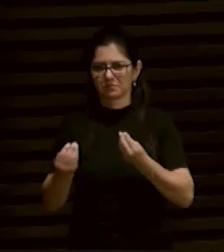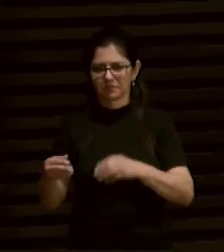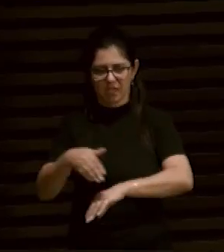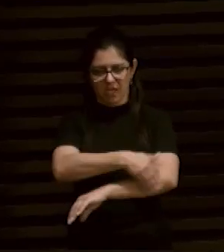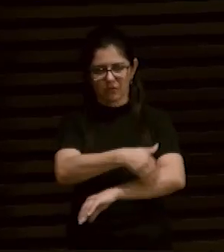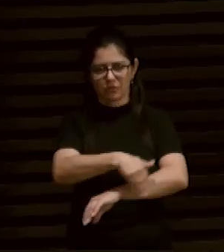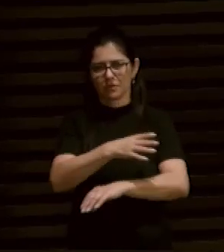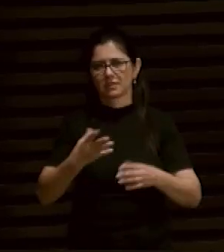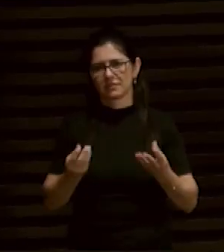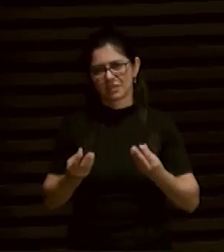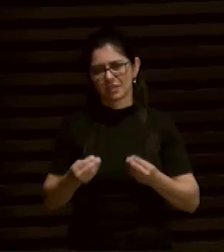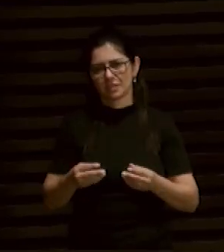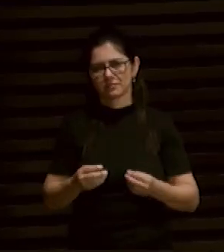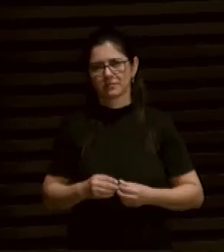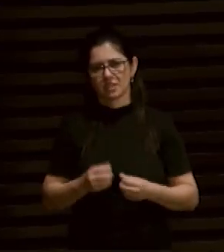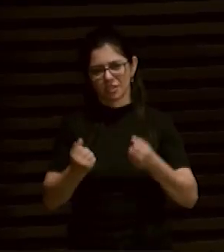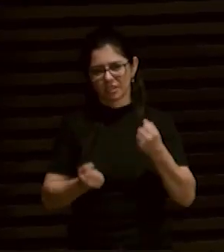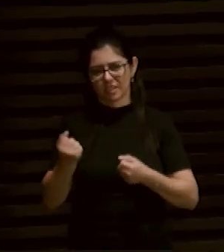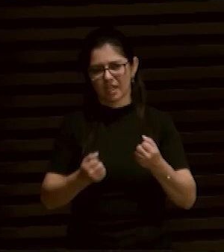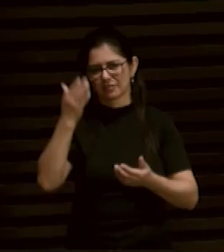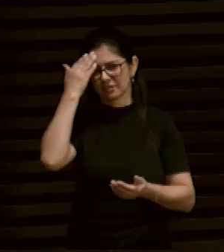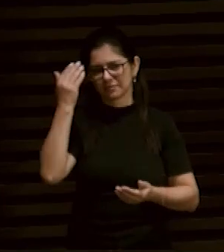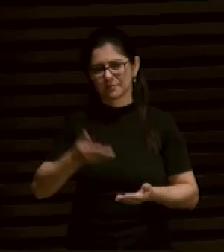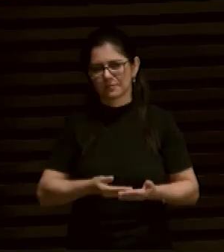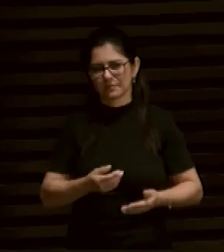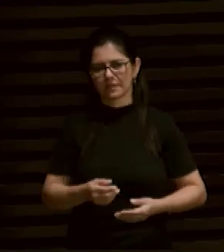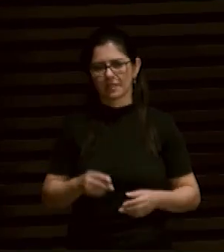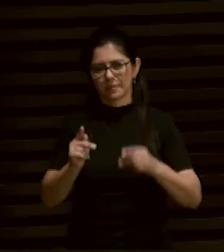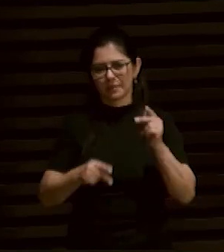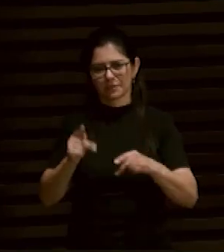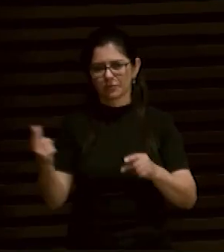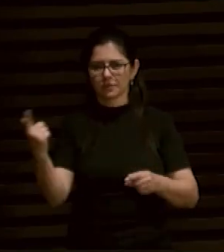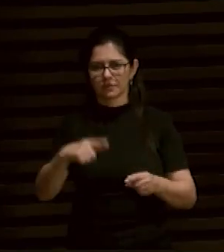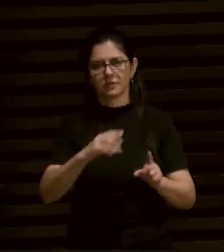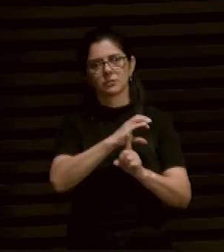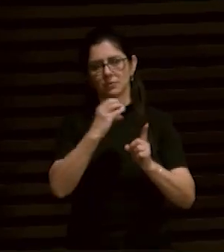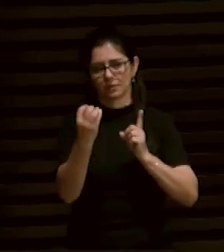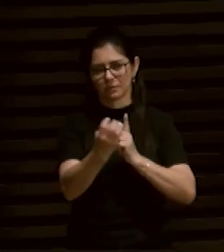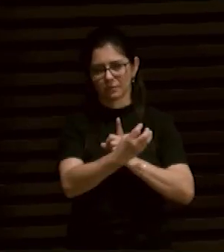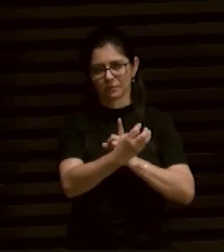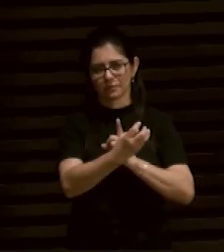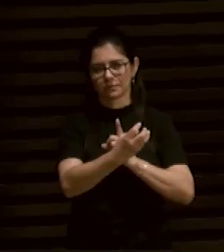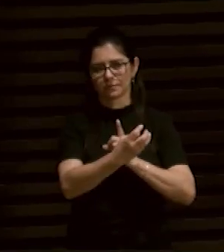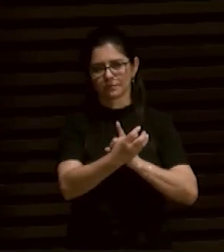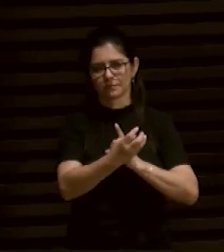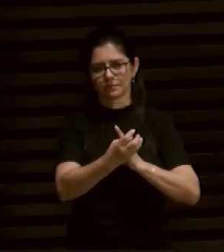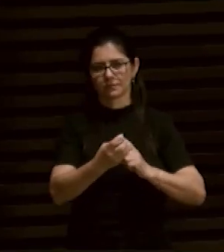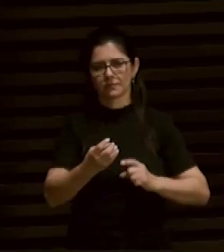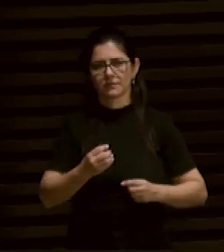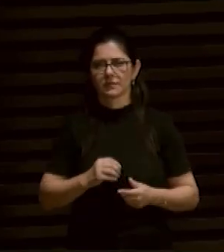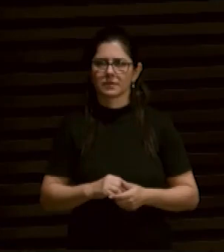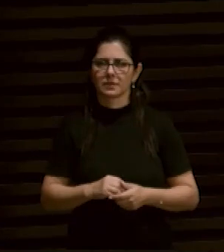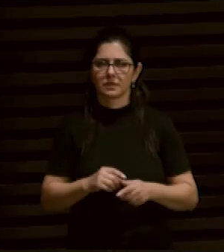meus irmãos, eu não acreditava no que eu estava vendo. Pessoas vindo ao culto. Você se acostuma com isso ainda hoje em dia? Meus irmãos,